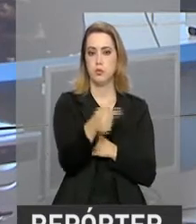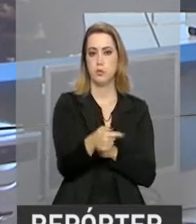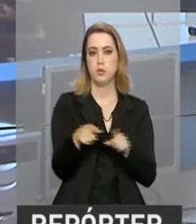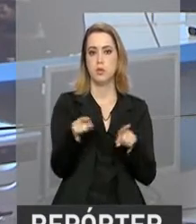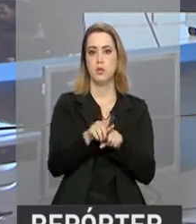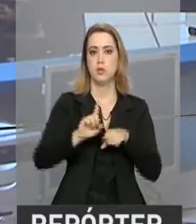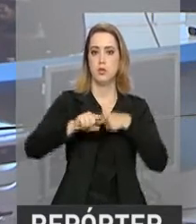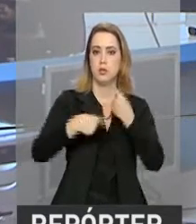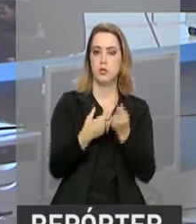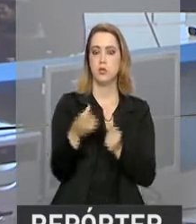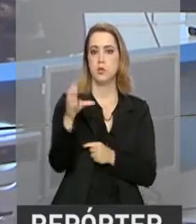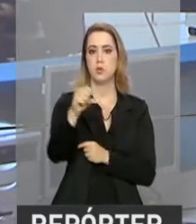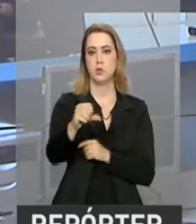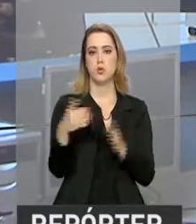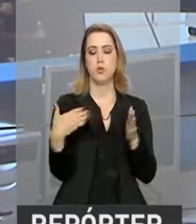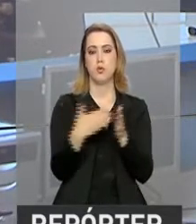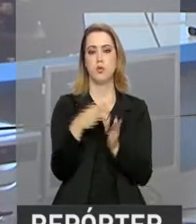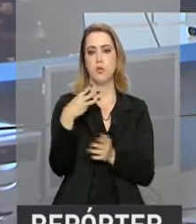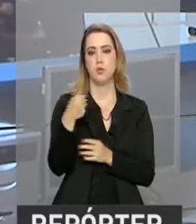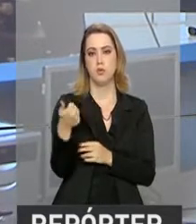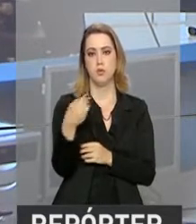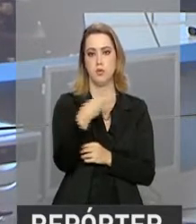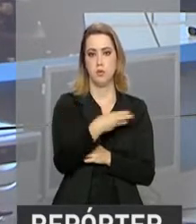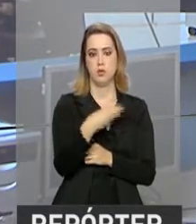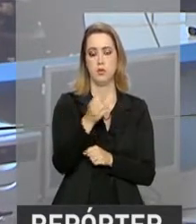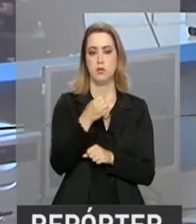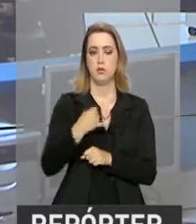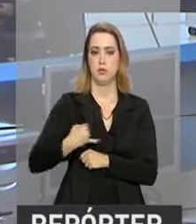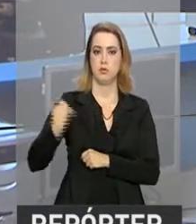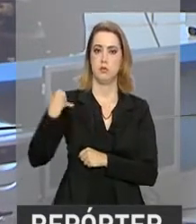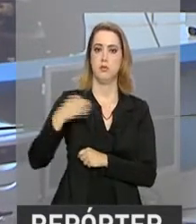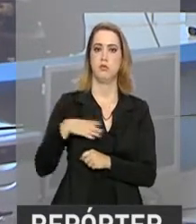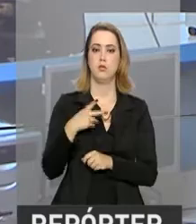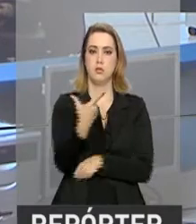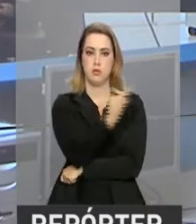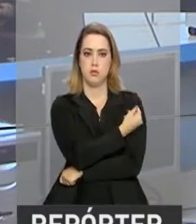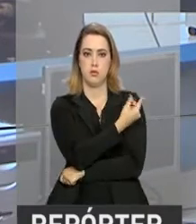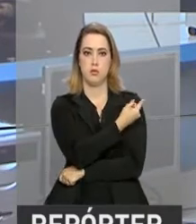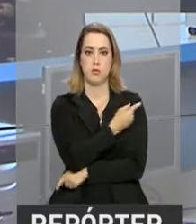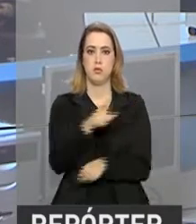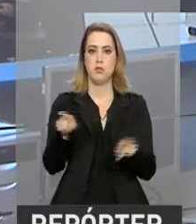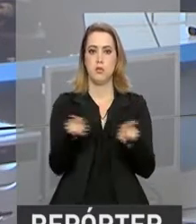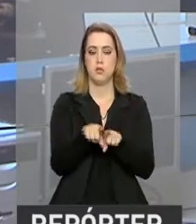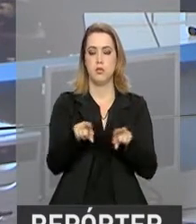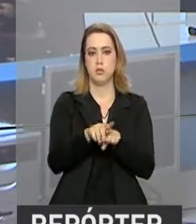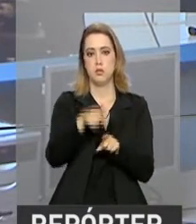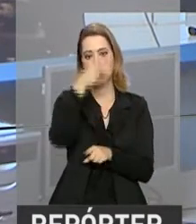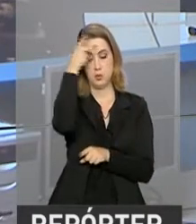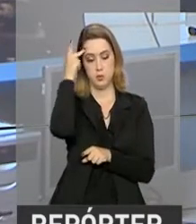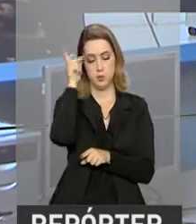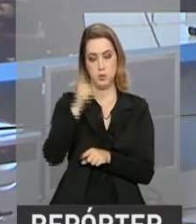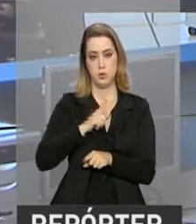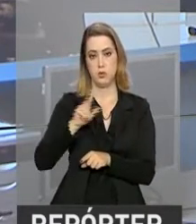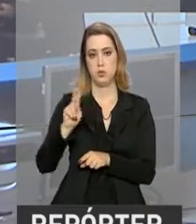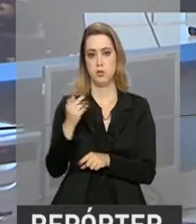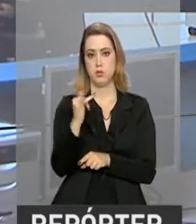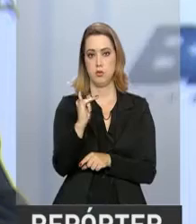os meninos de 9 a 13 anos. A vacinação também será estendida a jovens portadores do vírus